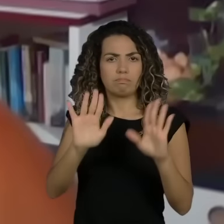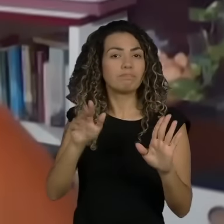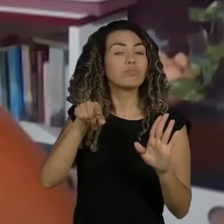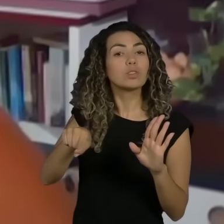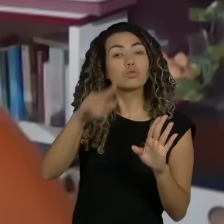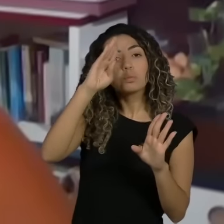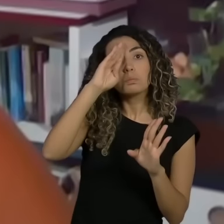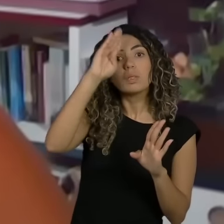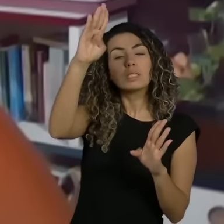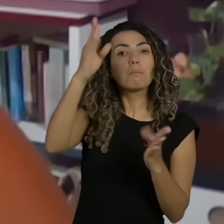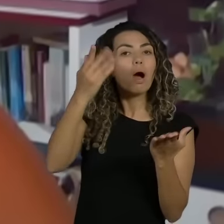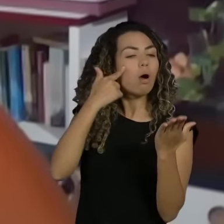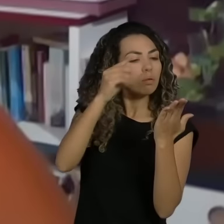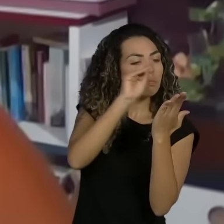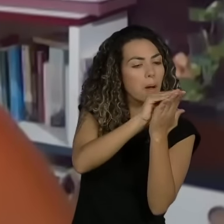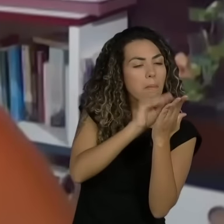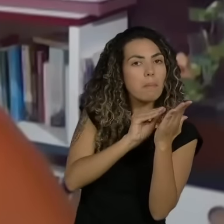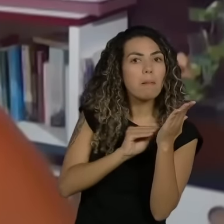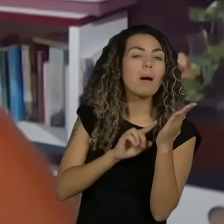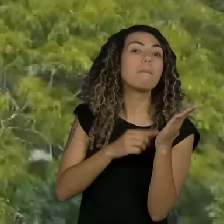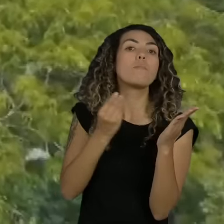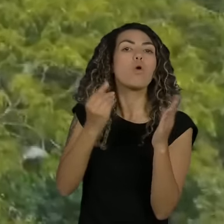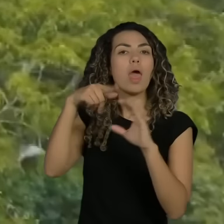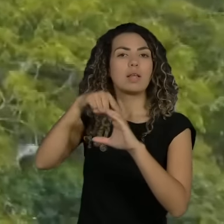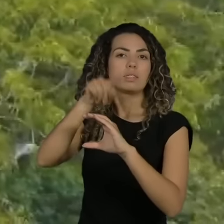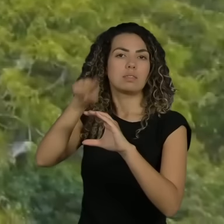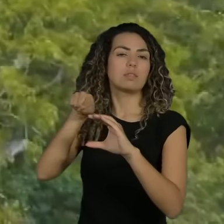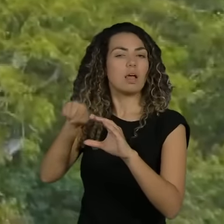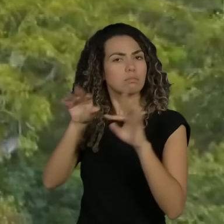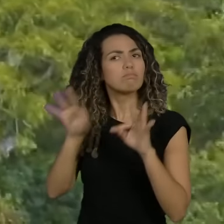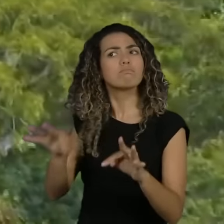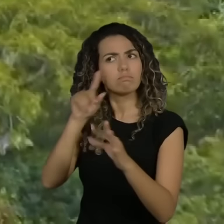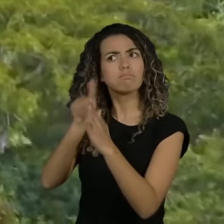são baseadas por uma ciência de boa qualidade.